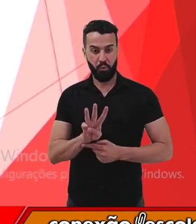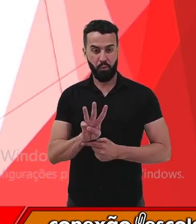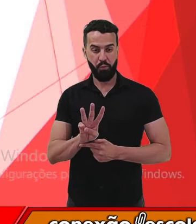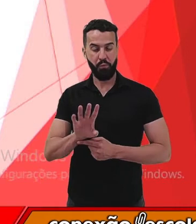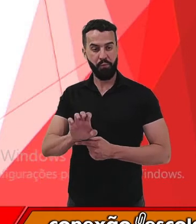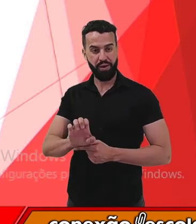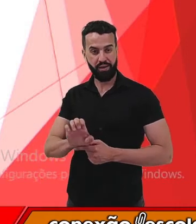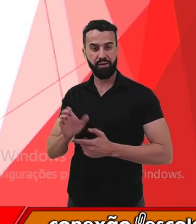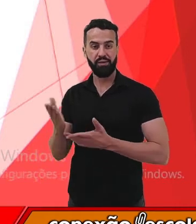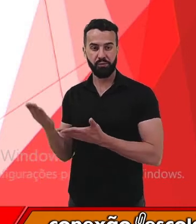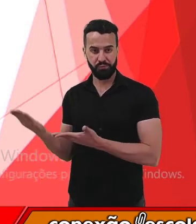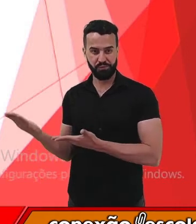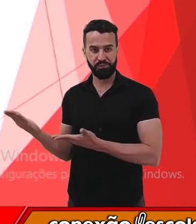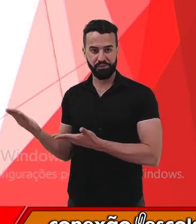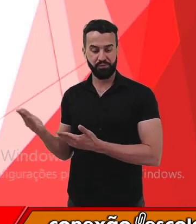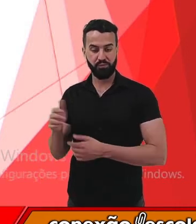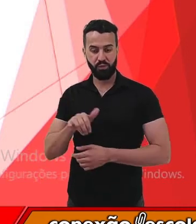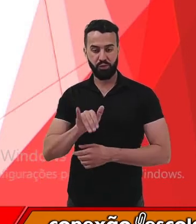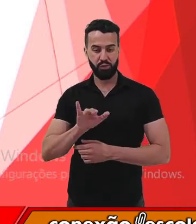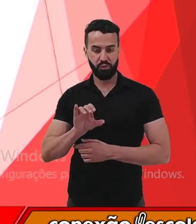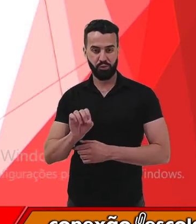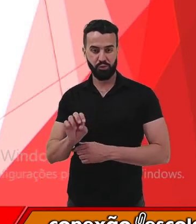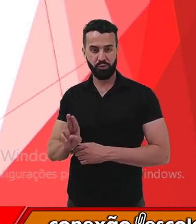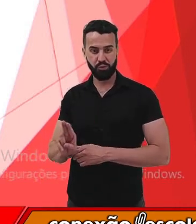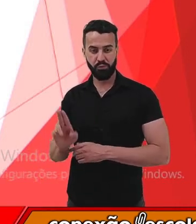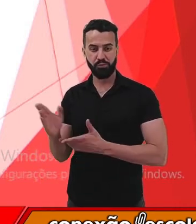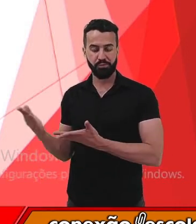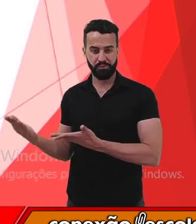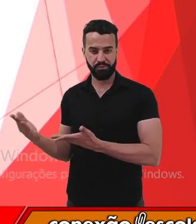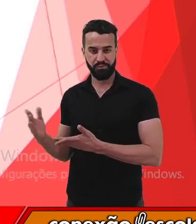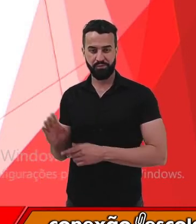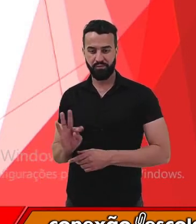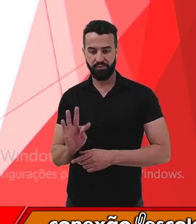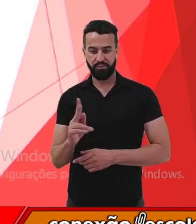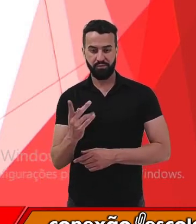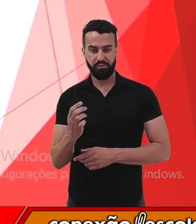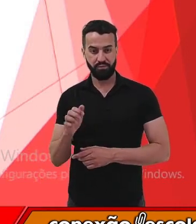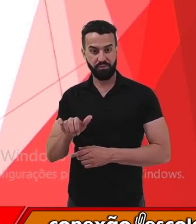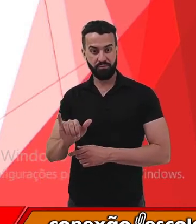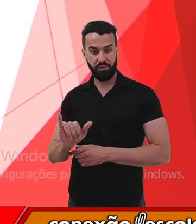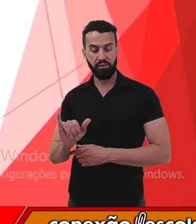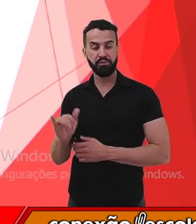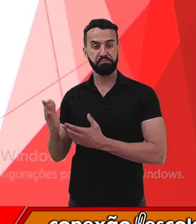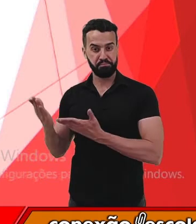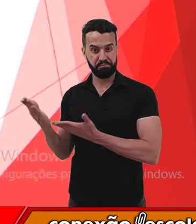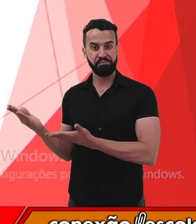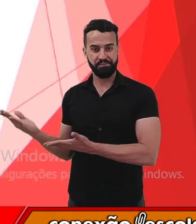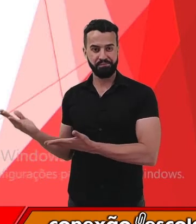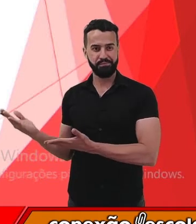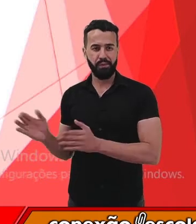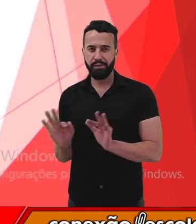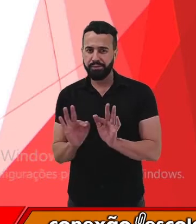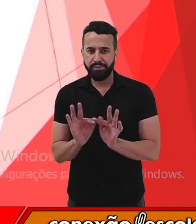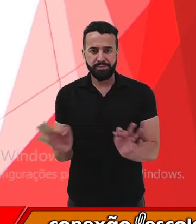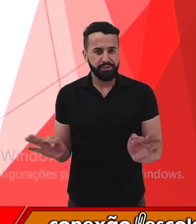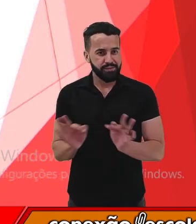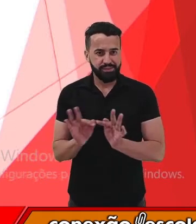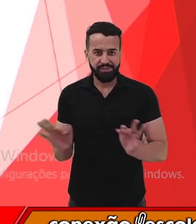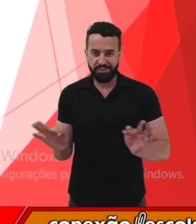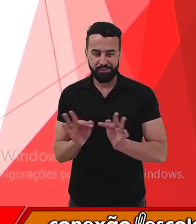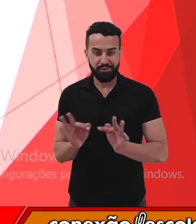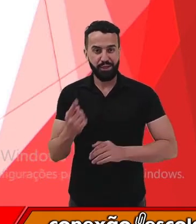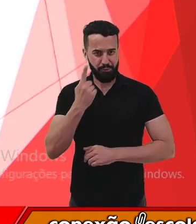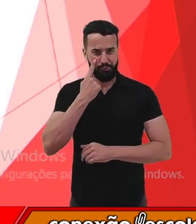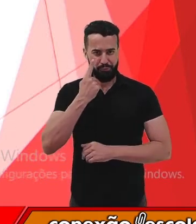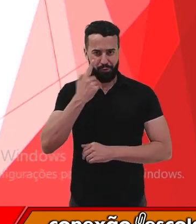could. You could. They could. Simples. A gente